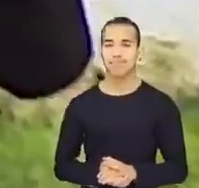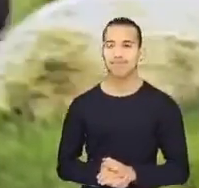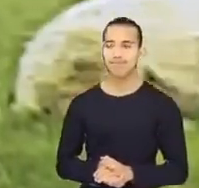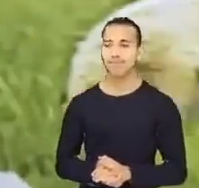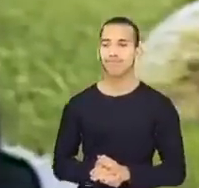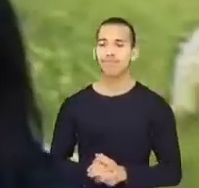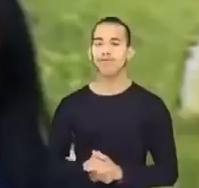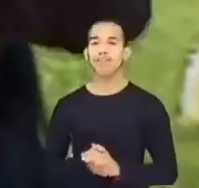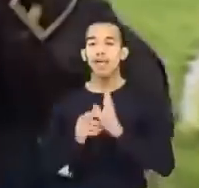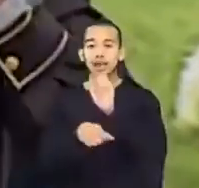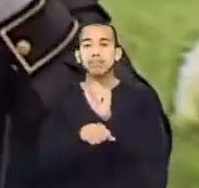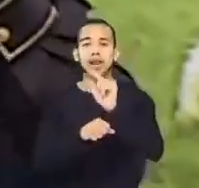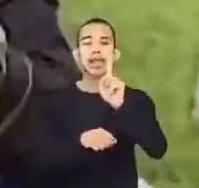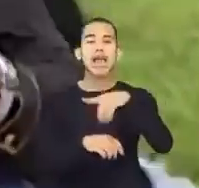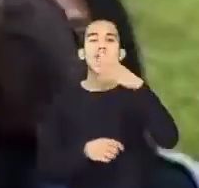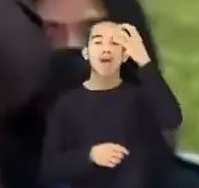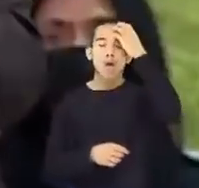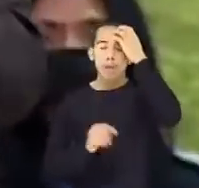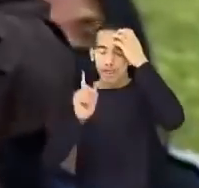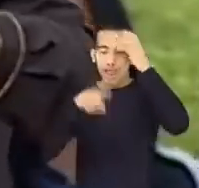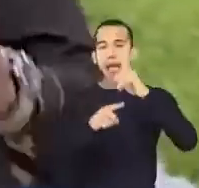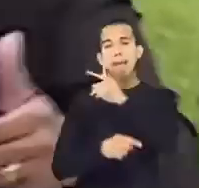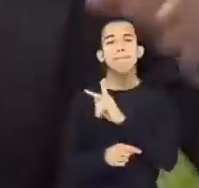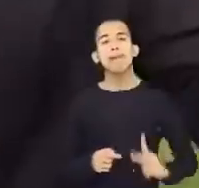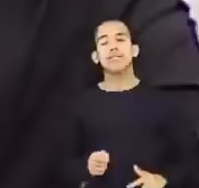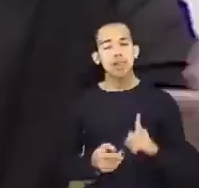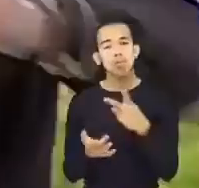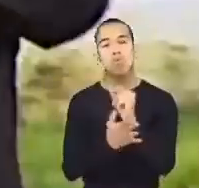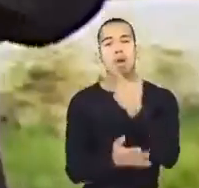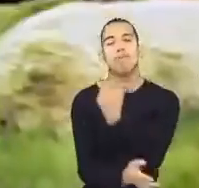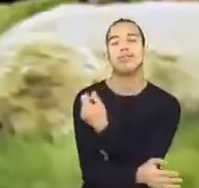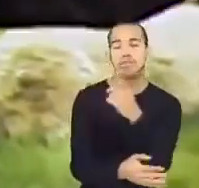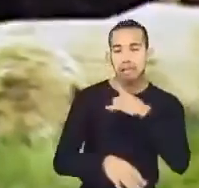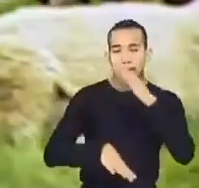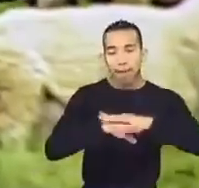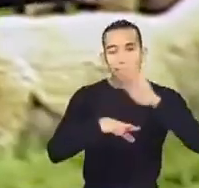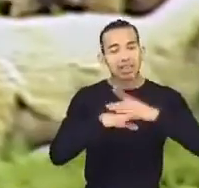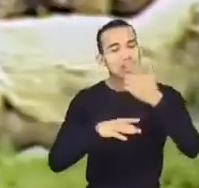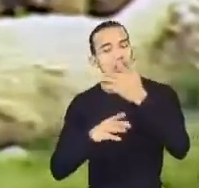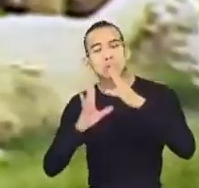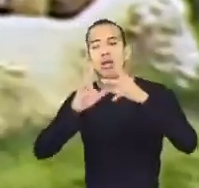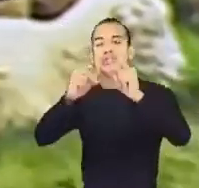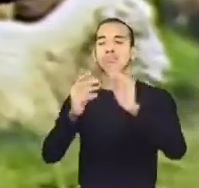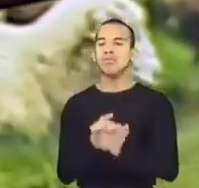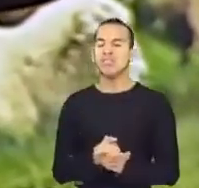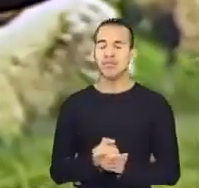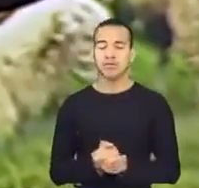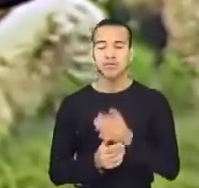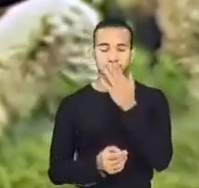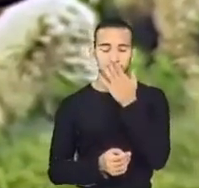Peraí, quem é o culpado? Ah, o culpado é o presidente, não compra a vacina. Aí se vacinou mais que todo mundo, só tem dois na nossa